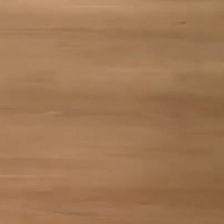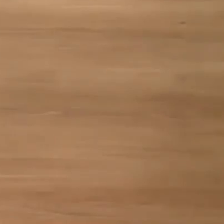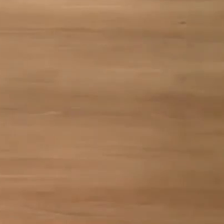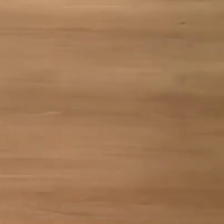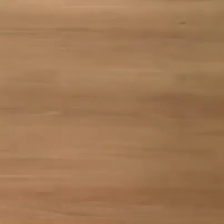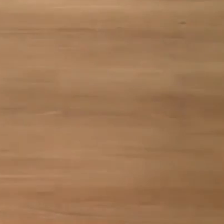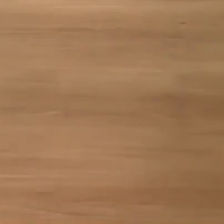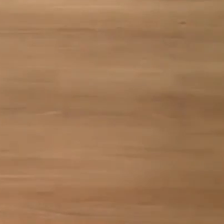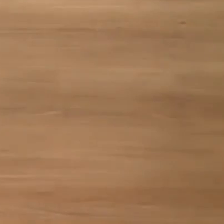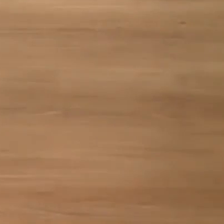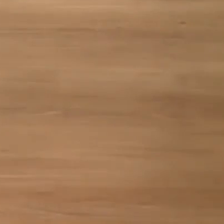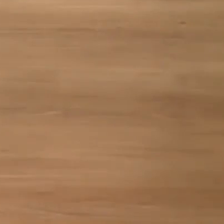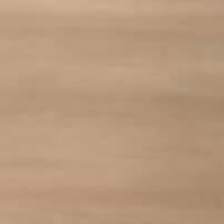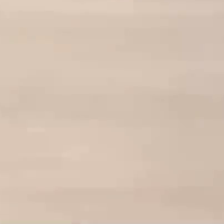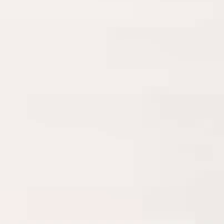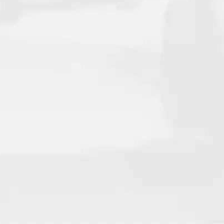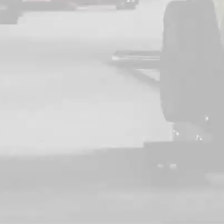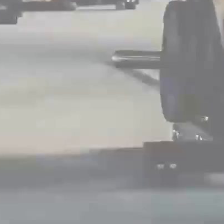I always work.